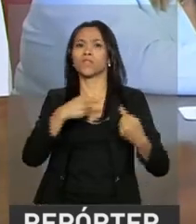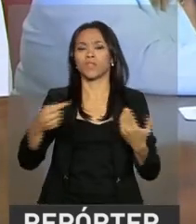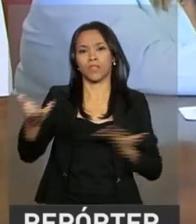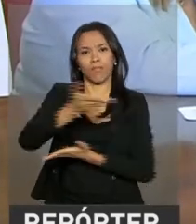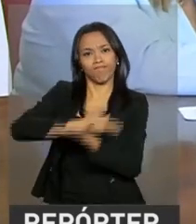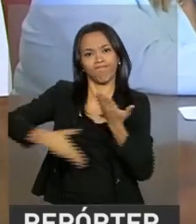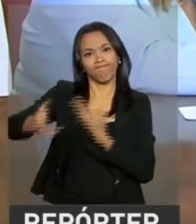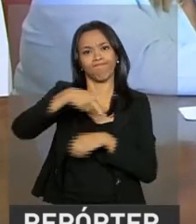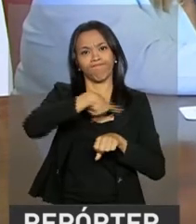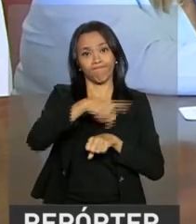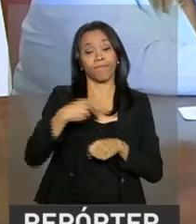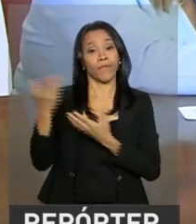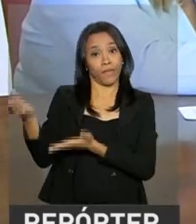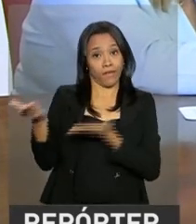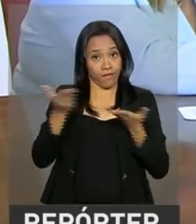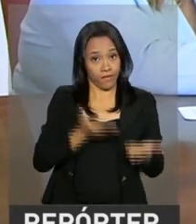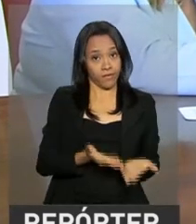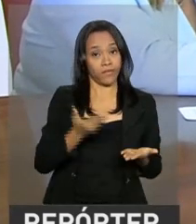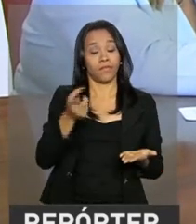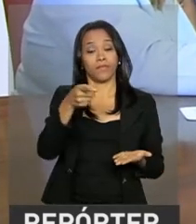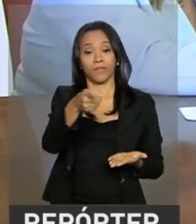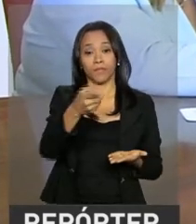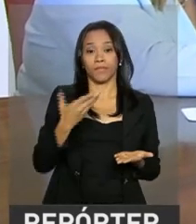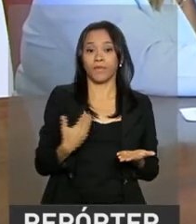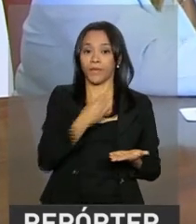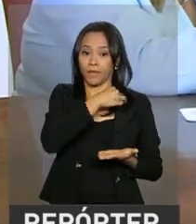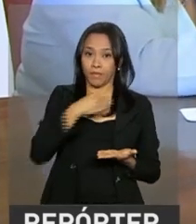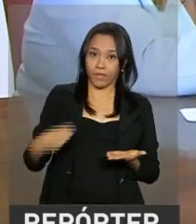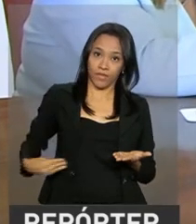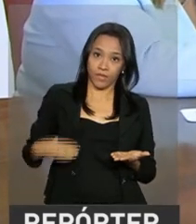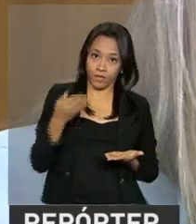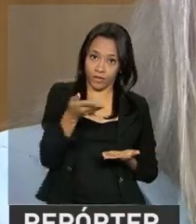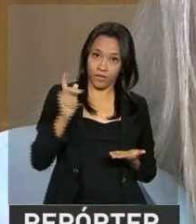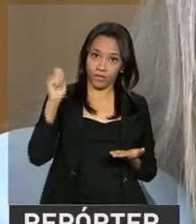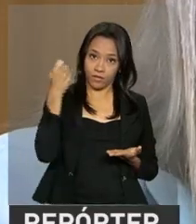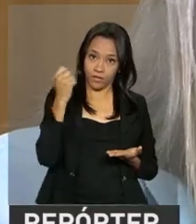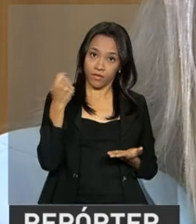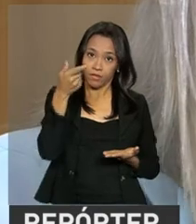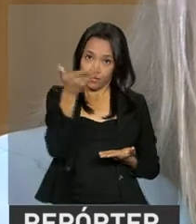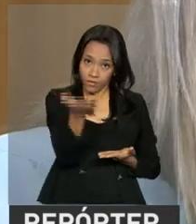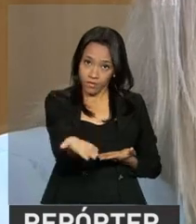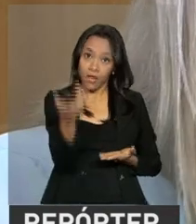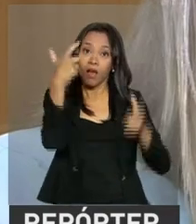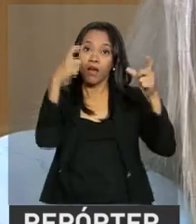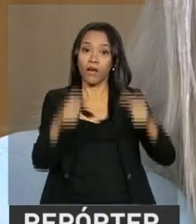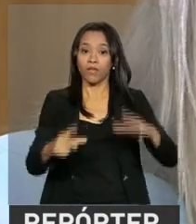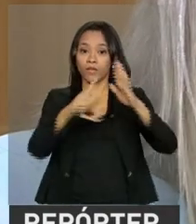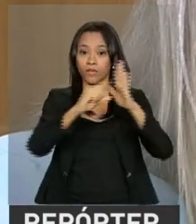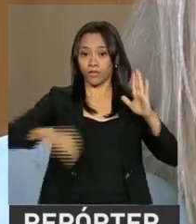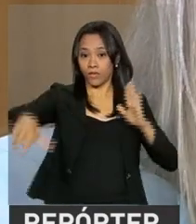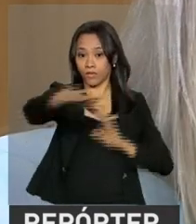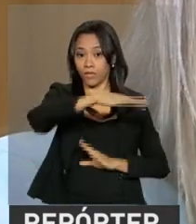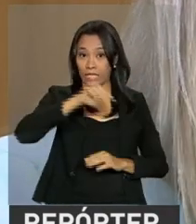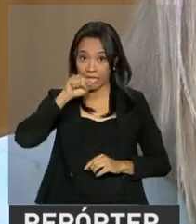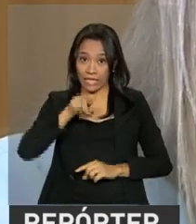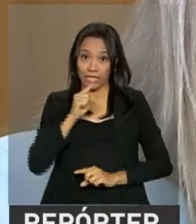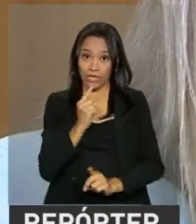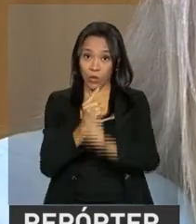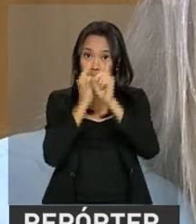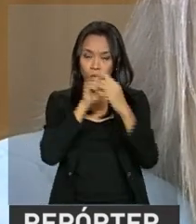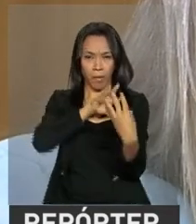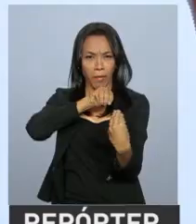recebeu a ministra das relações exteriores da argentina susana malcorra no palácio do planalto durante o encontro eles conversaram